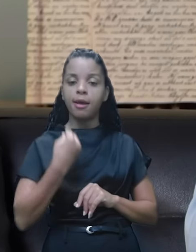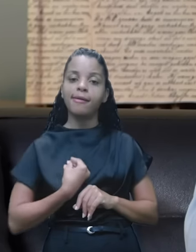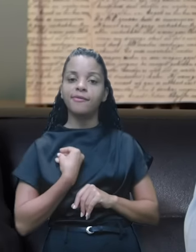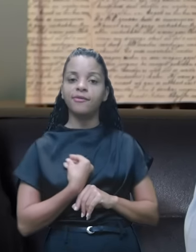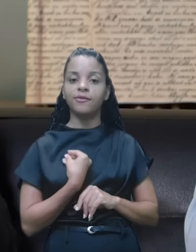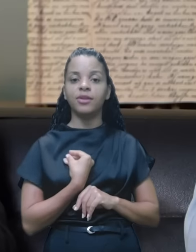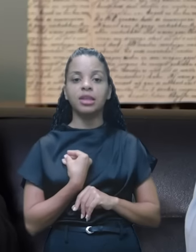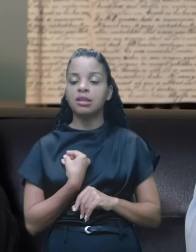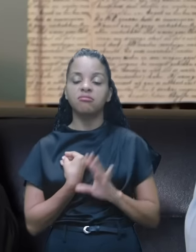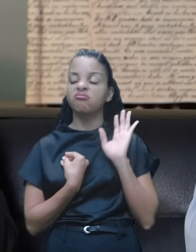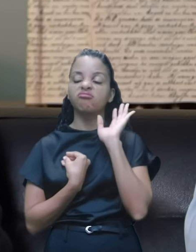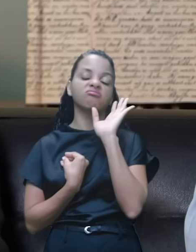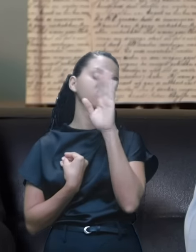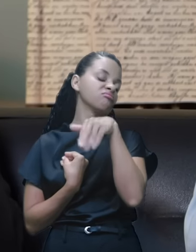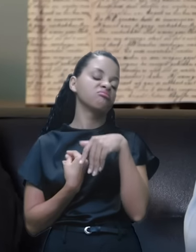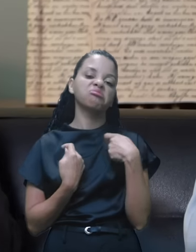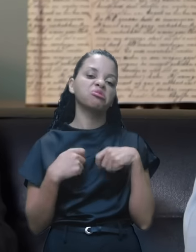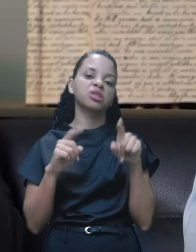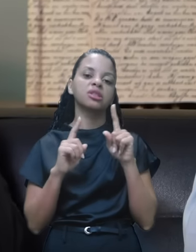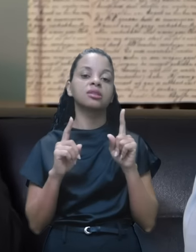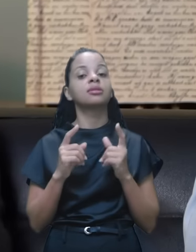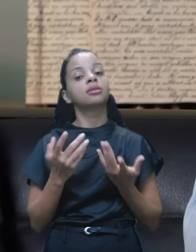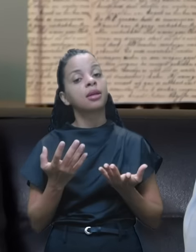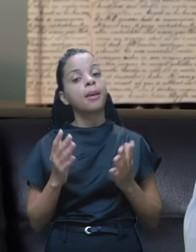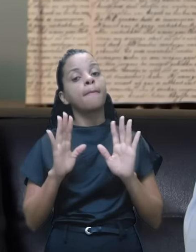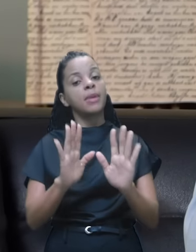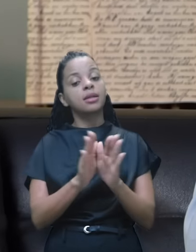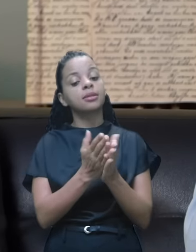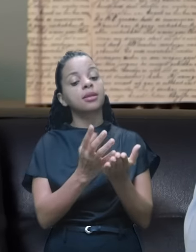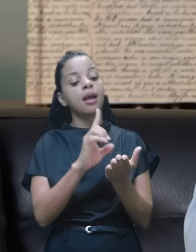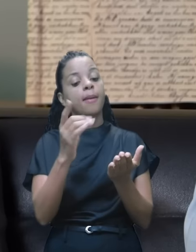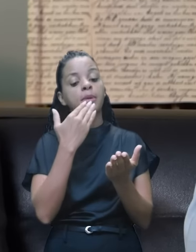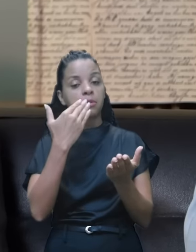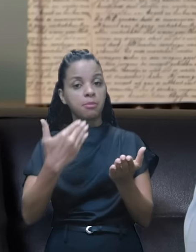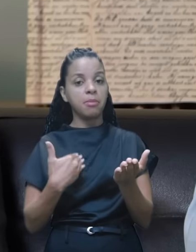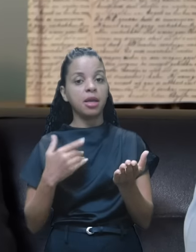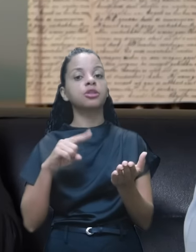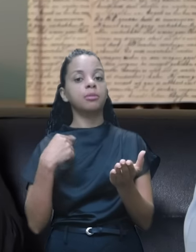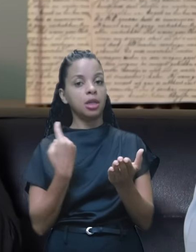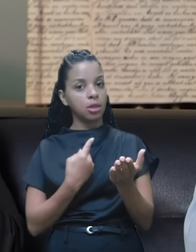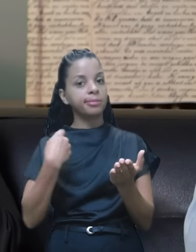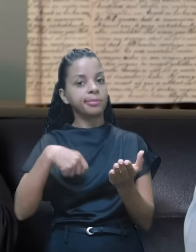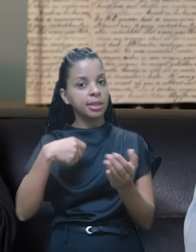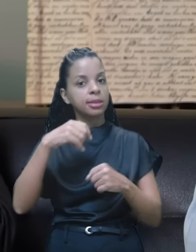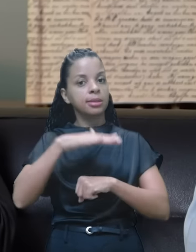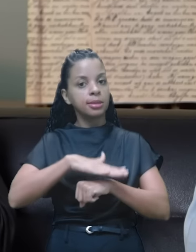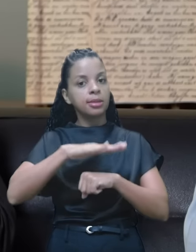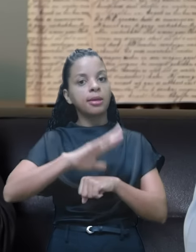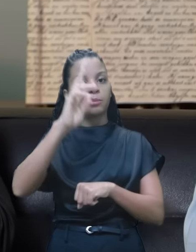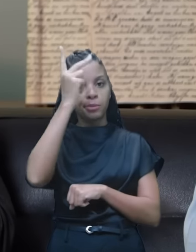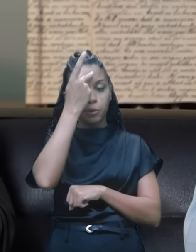o Evangelho, a palavra de Deus como é uma palavra viva, ela promove mudança, de fato. Mas o mais